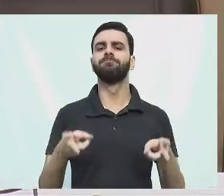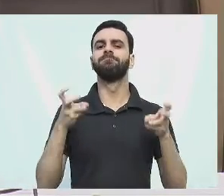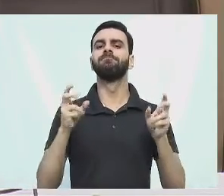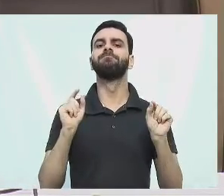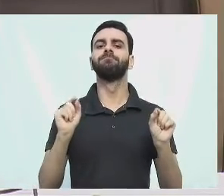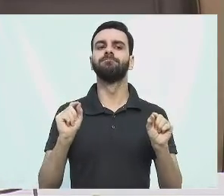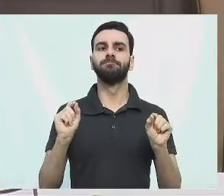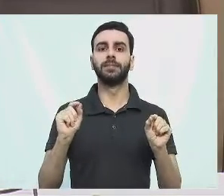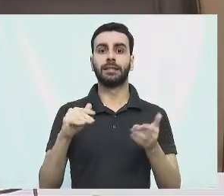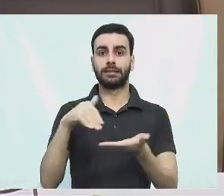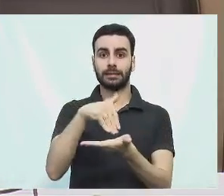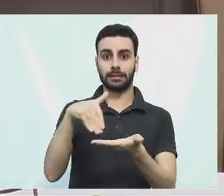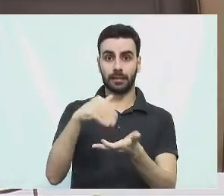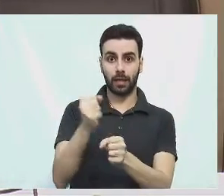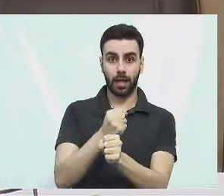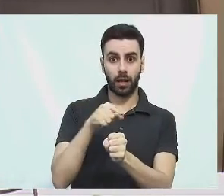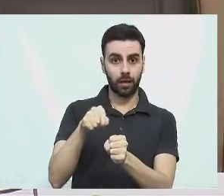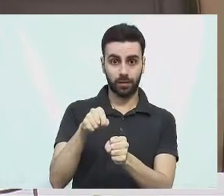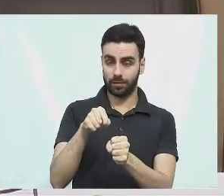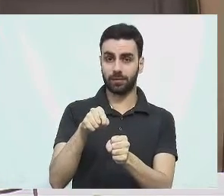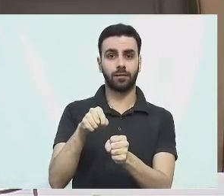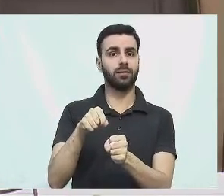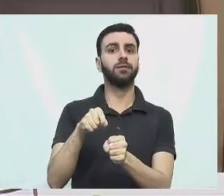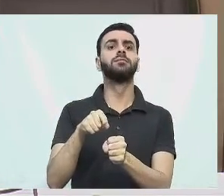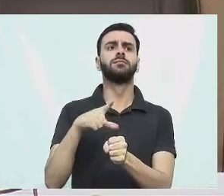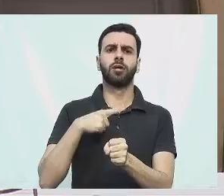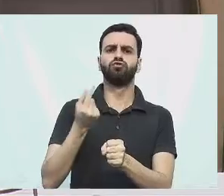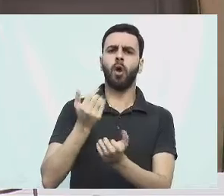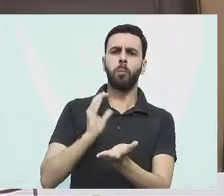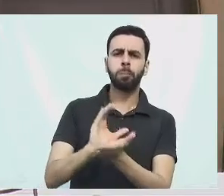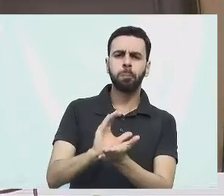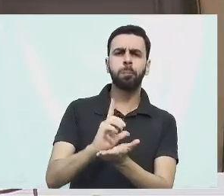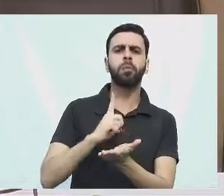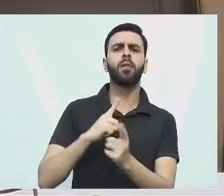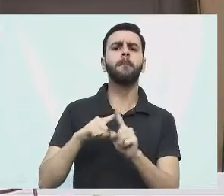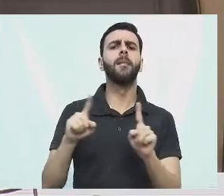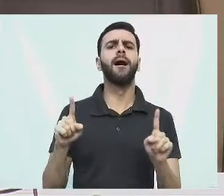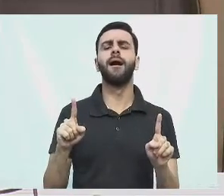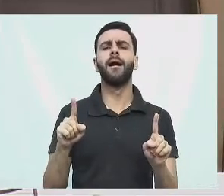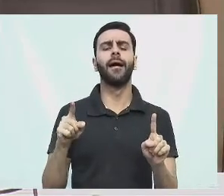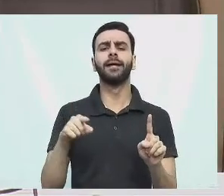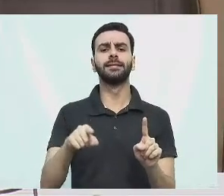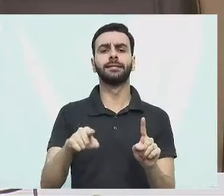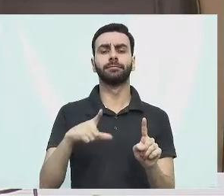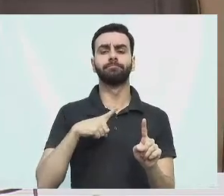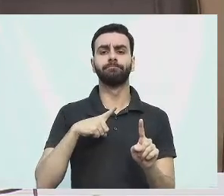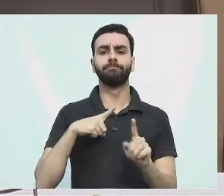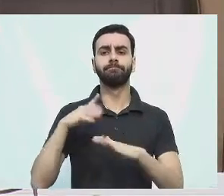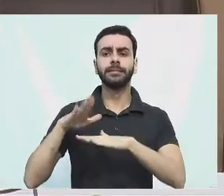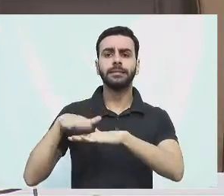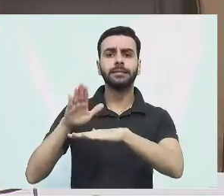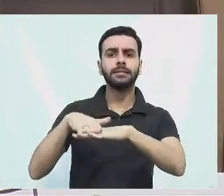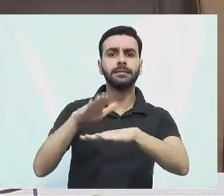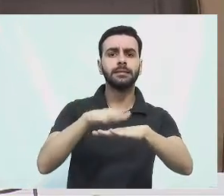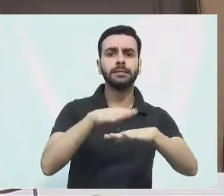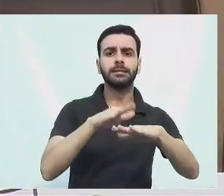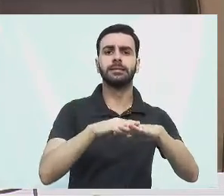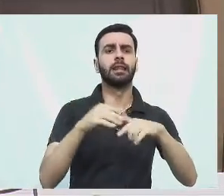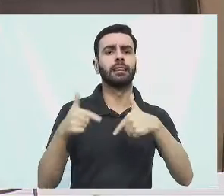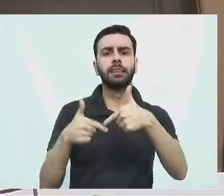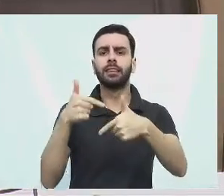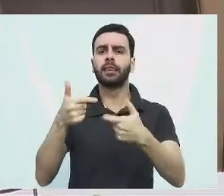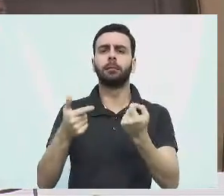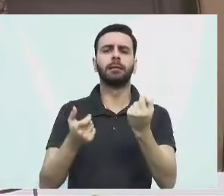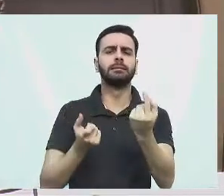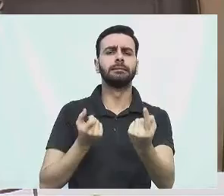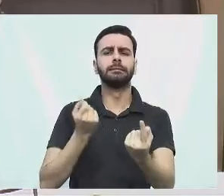uma secretaria de obras irrigada de recursos, porém com execução lá embaixo, o que eu